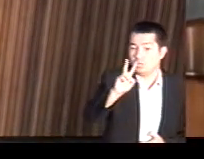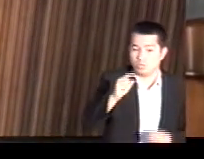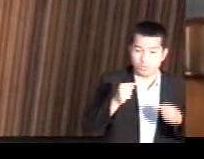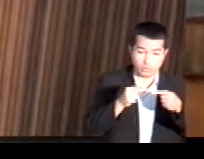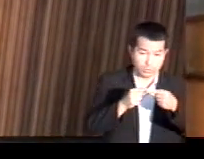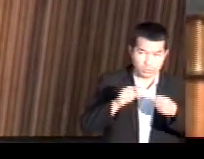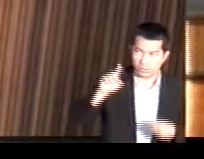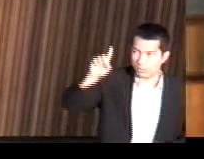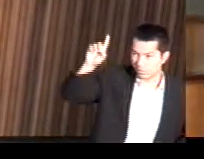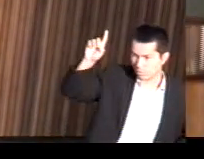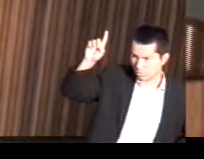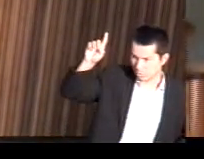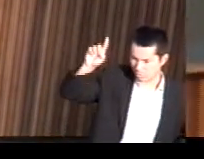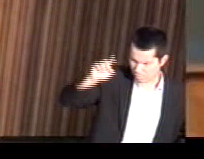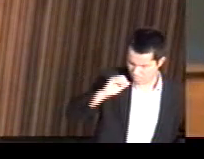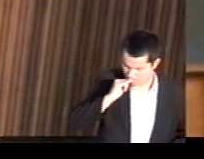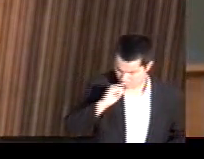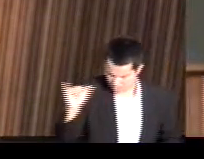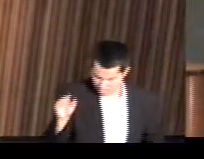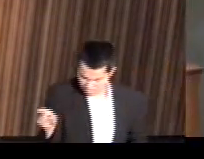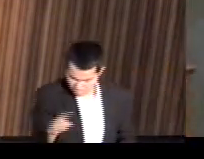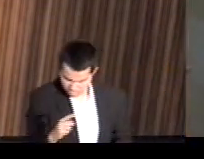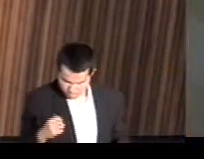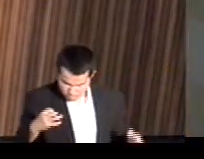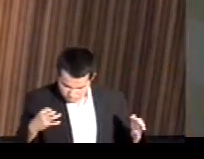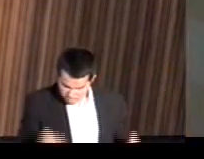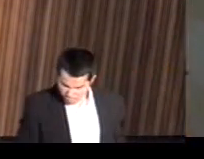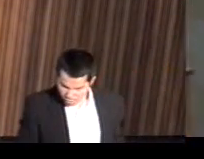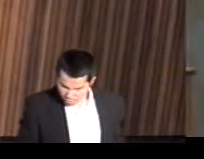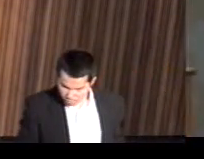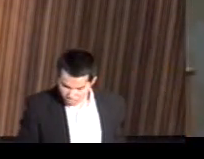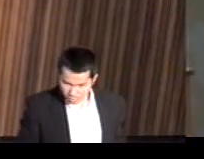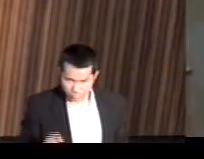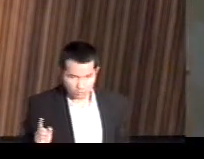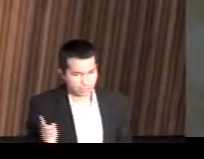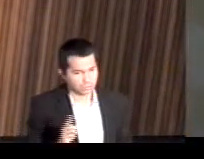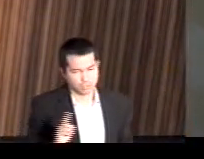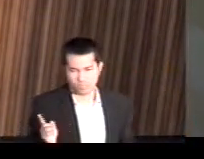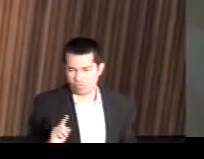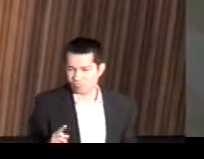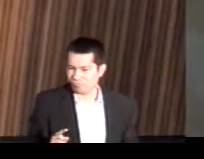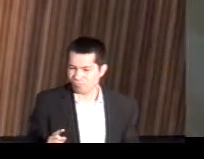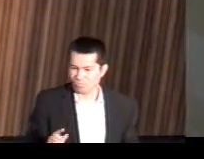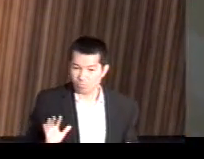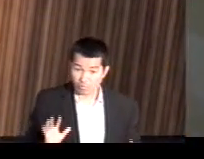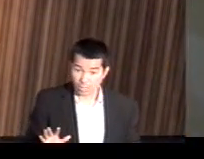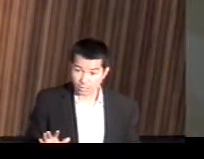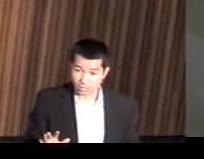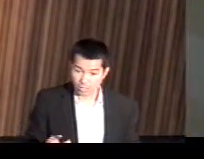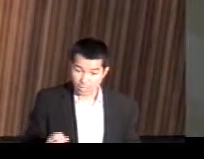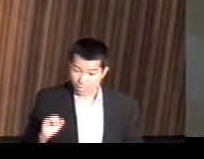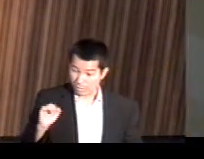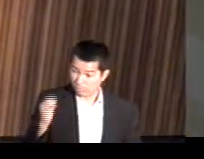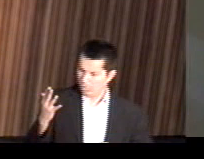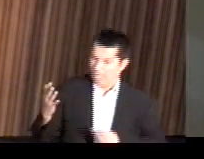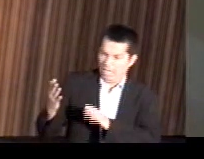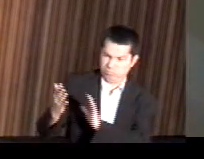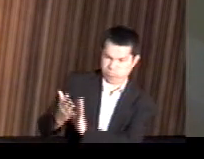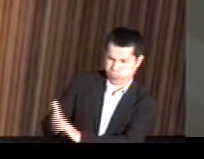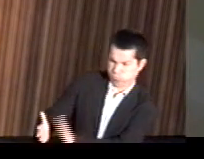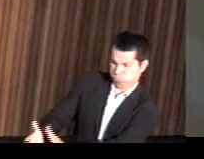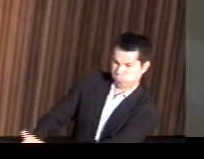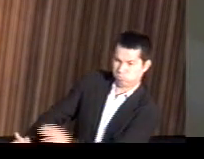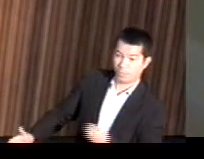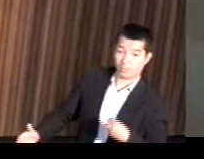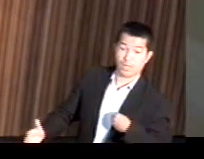ser perfeitos, não, mas o pecado tem que ser um acidente na minha vida e na tua vida, e não um